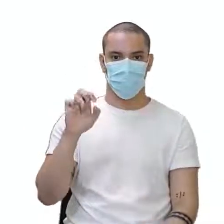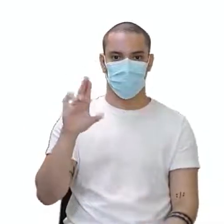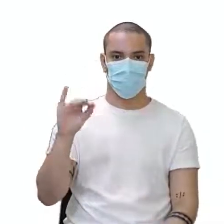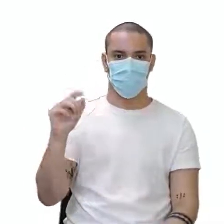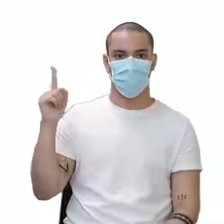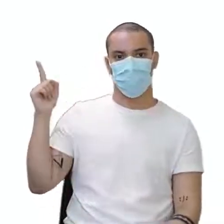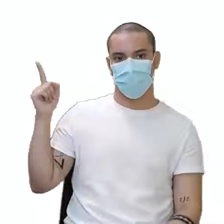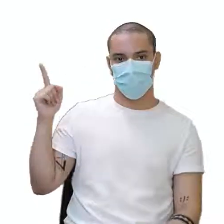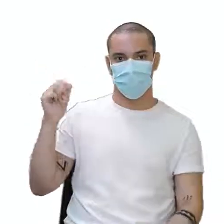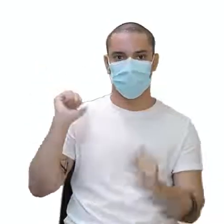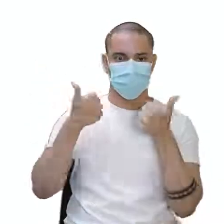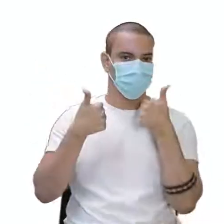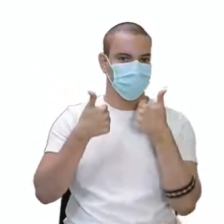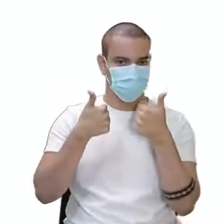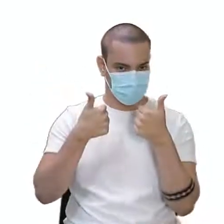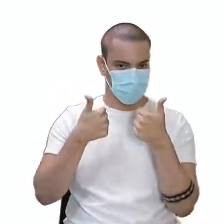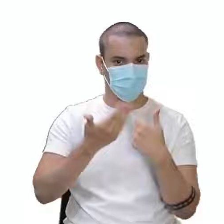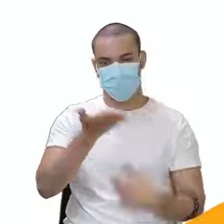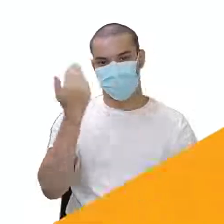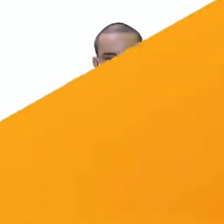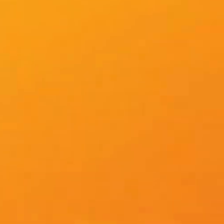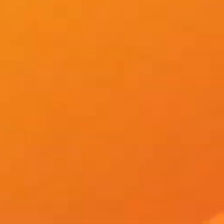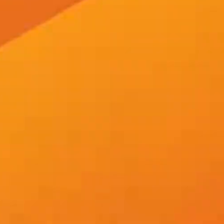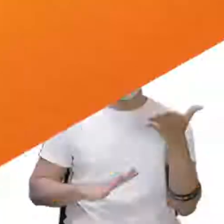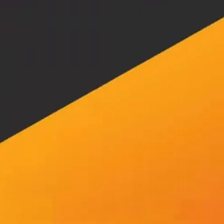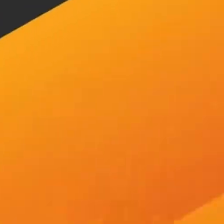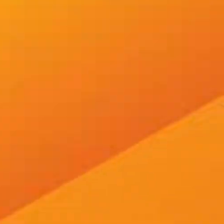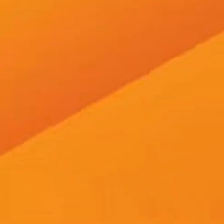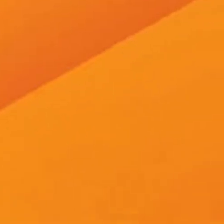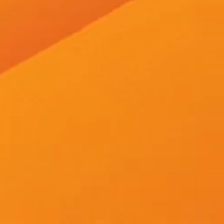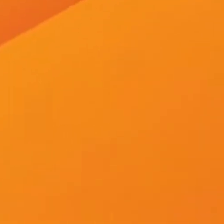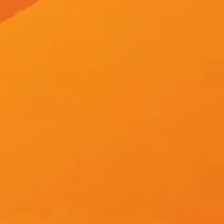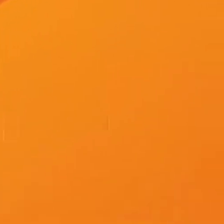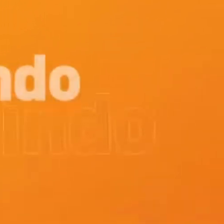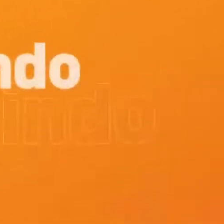biogeoquímicos aqui. Beleza, galera? Vamos lá para a nossa atividade?